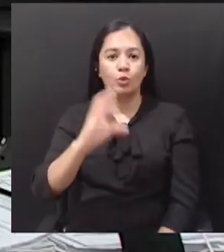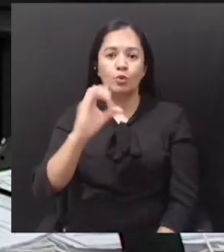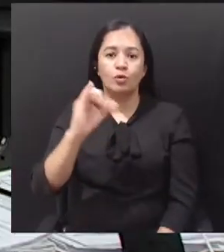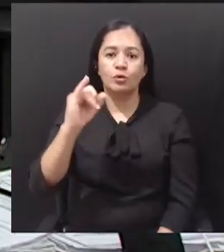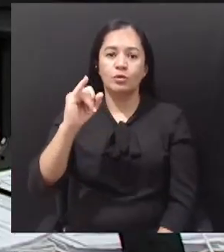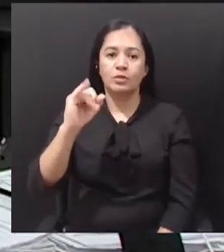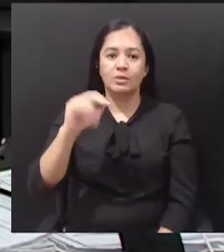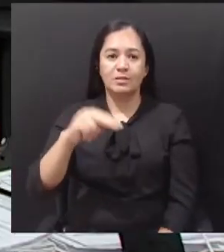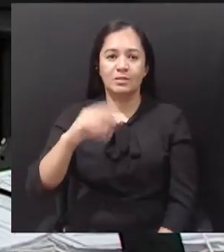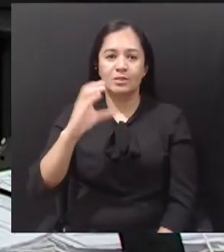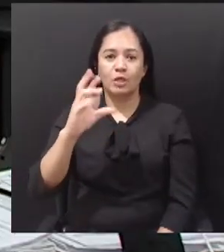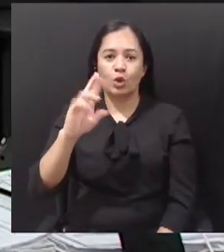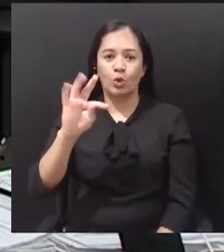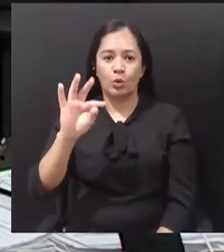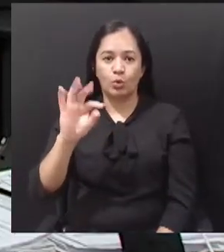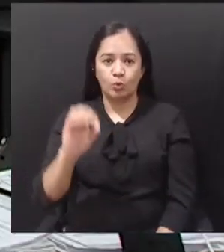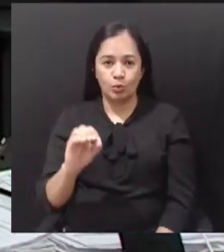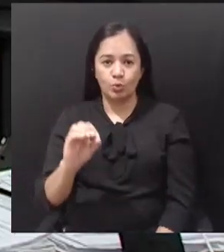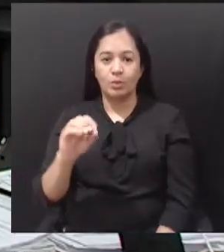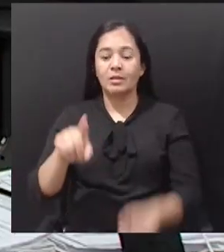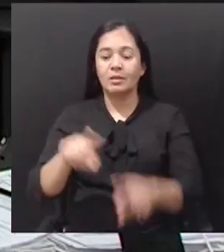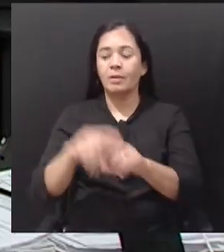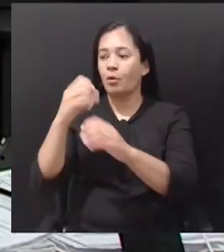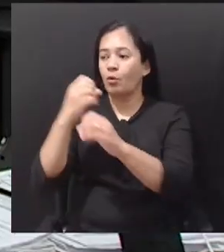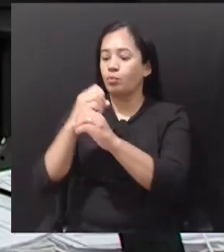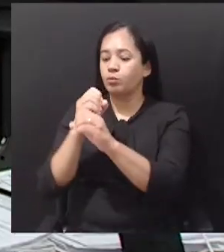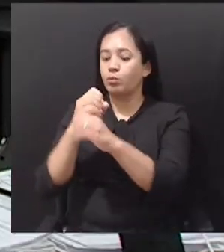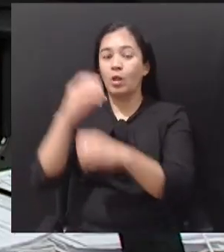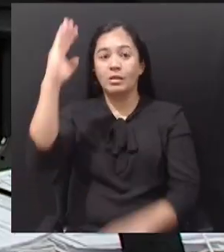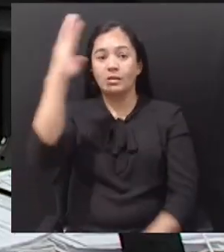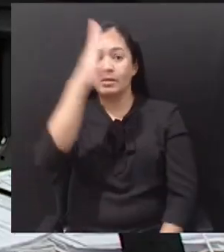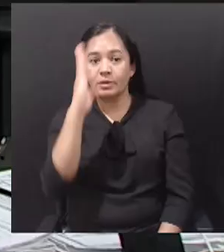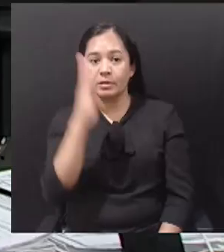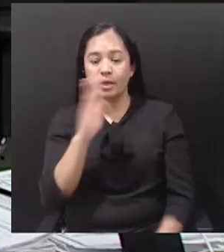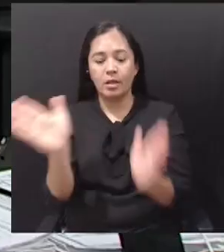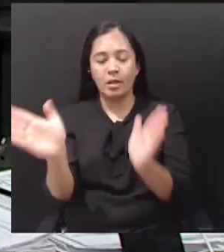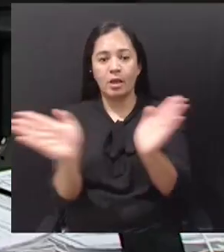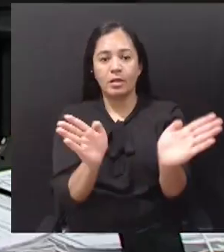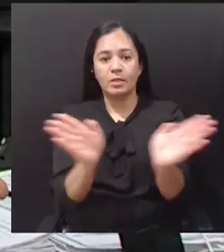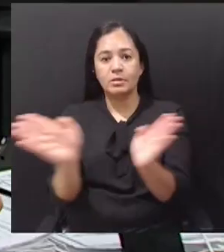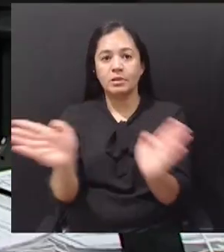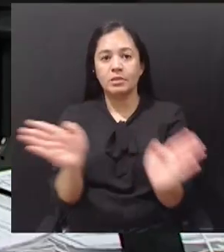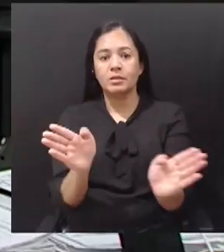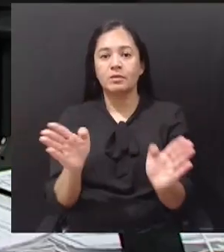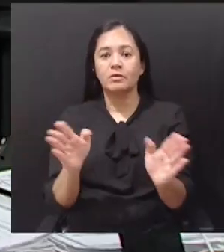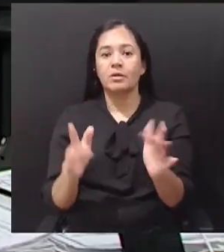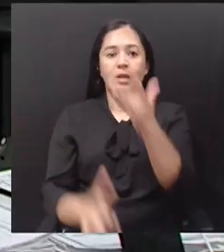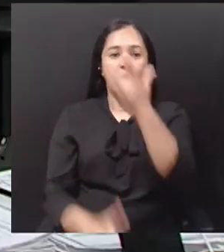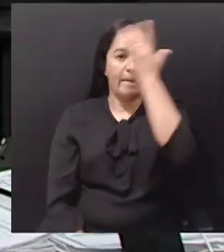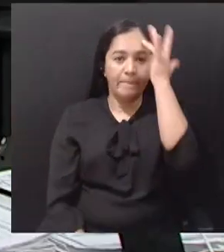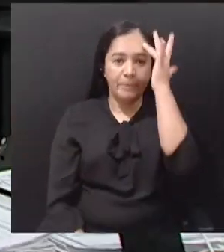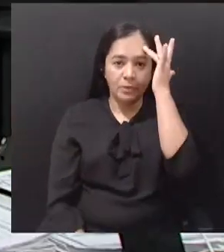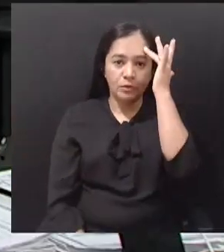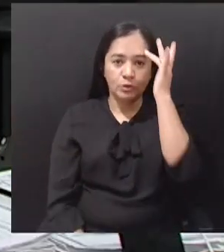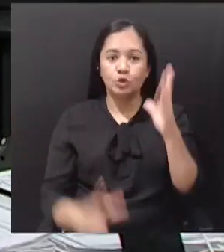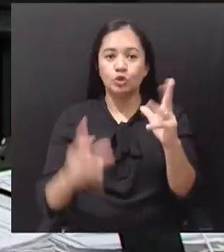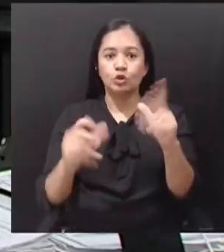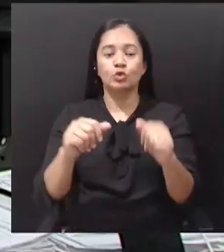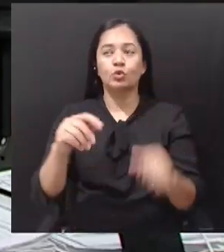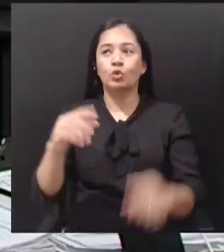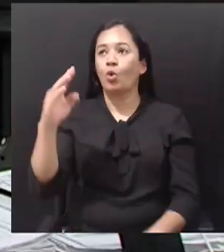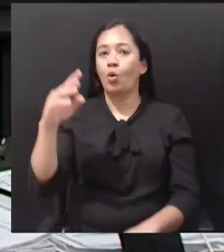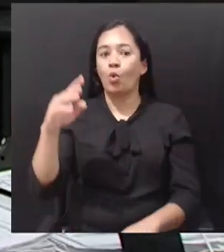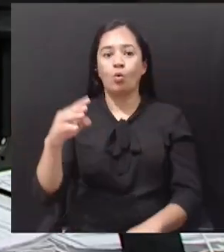um laboratório nacional, né, que é acessível a pessoas de todo o país, mesmo de